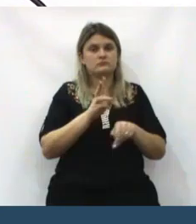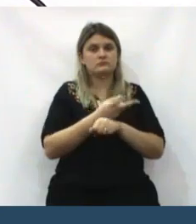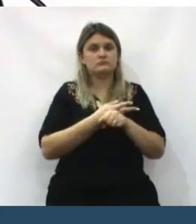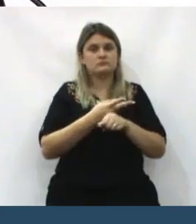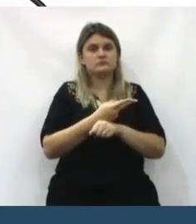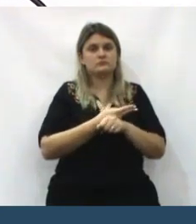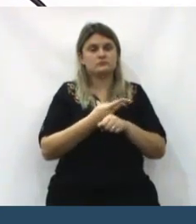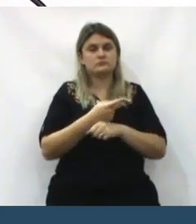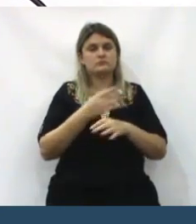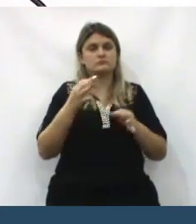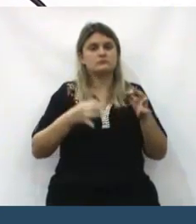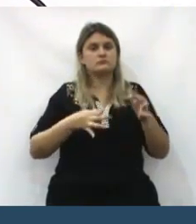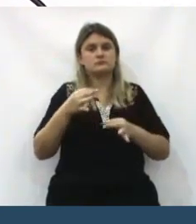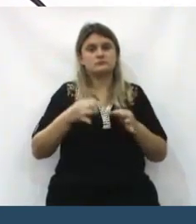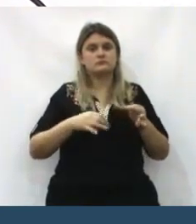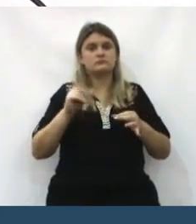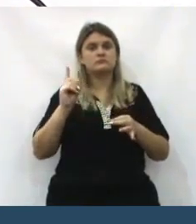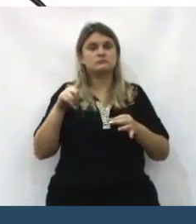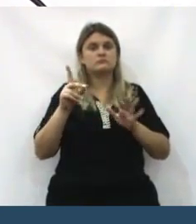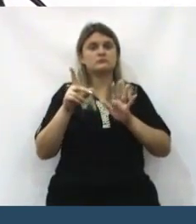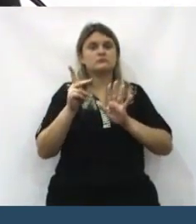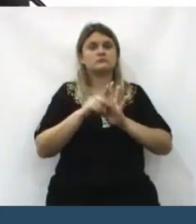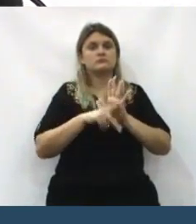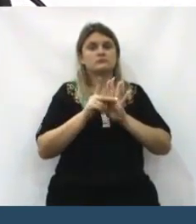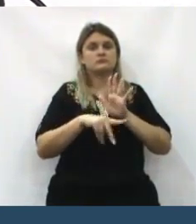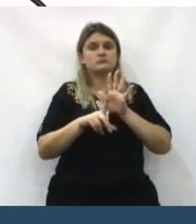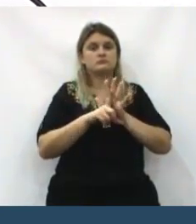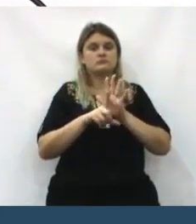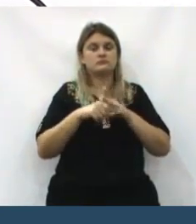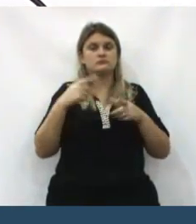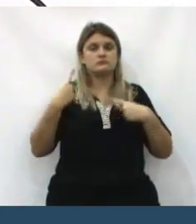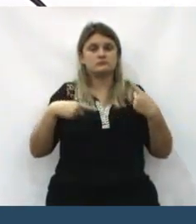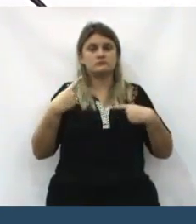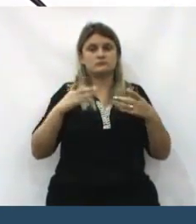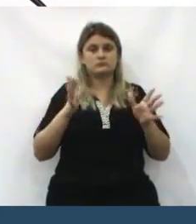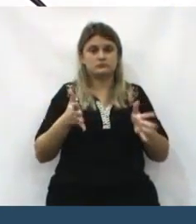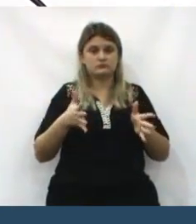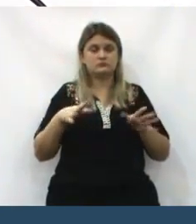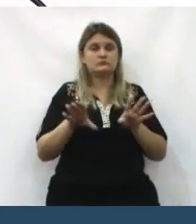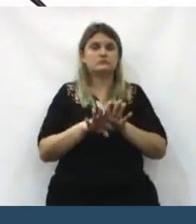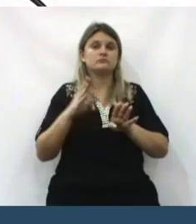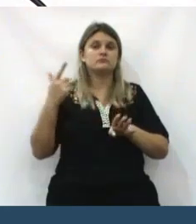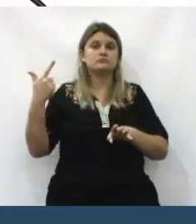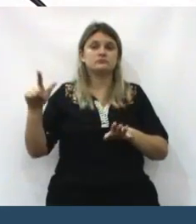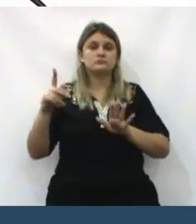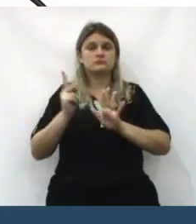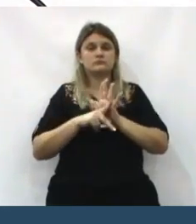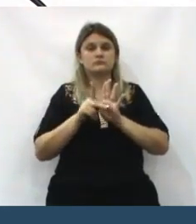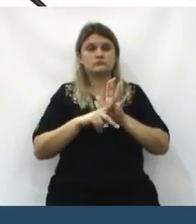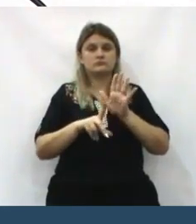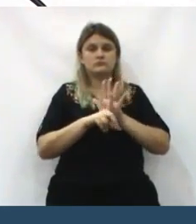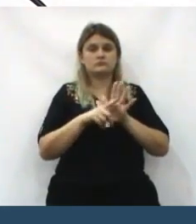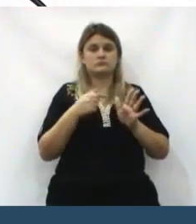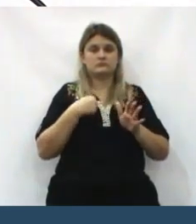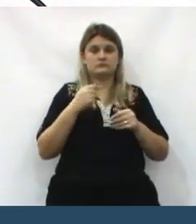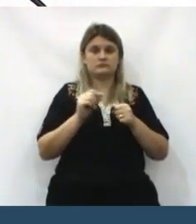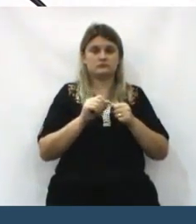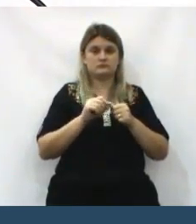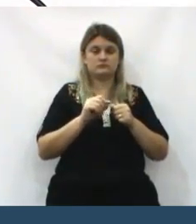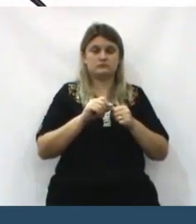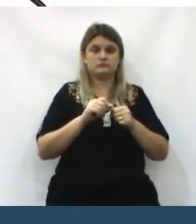e procurar a justiça. Esse é o projeto de lei que está em discussão hoje. Outro projeto de lei, de minha